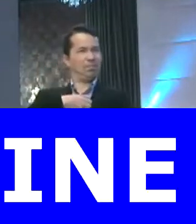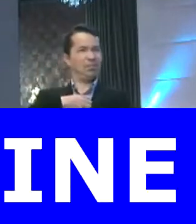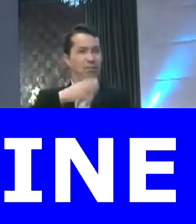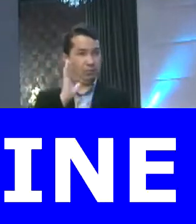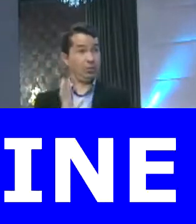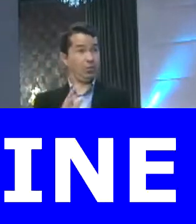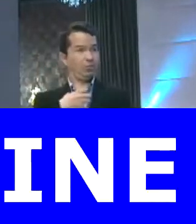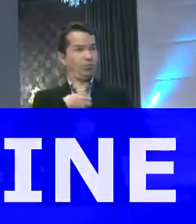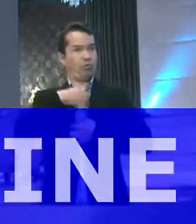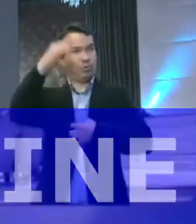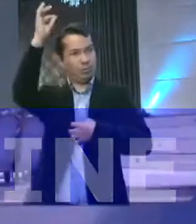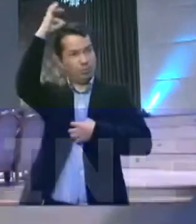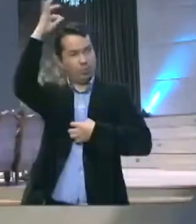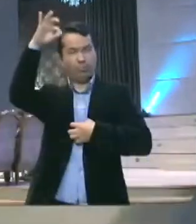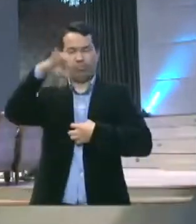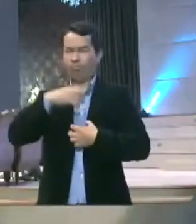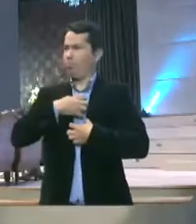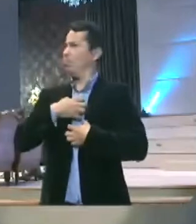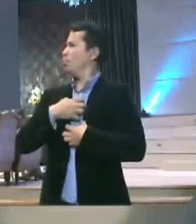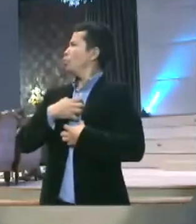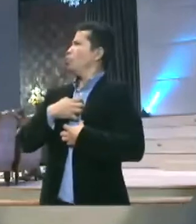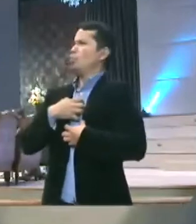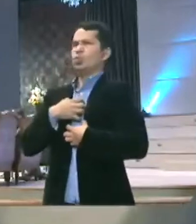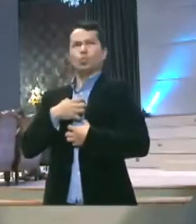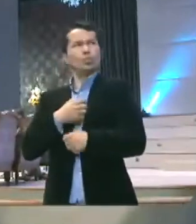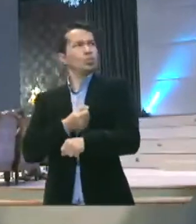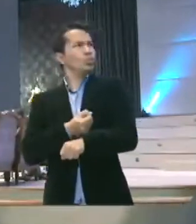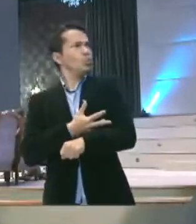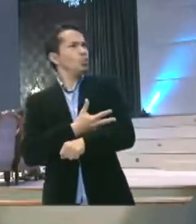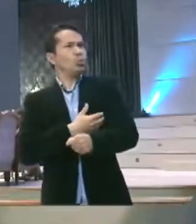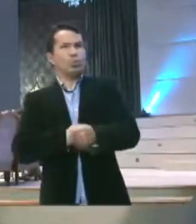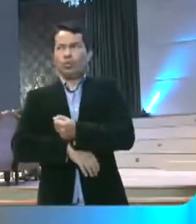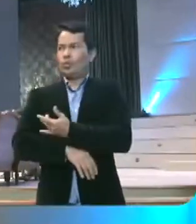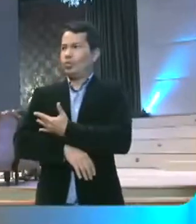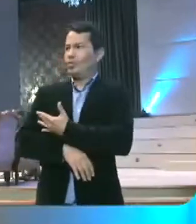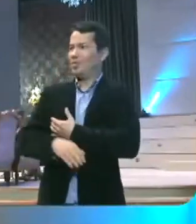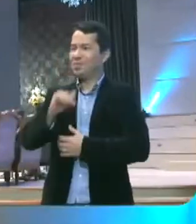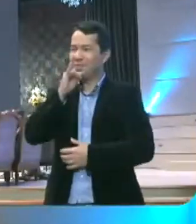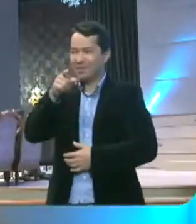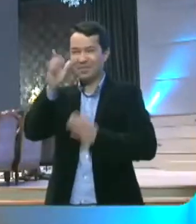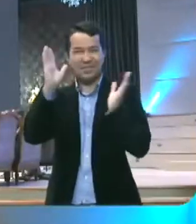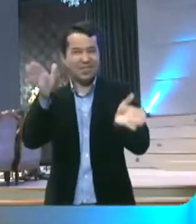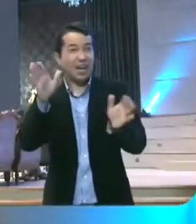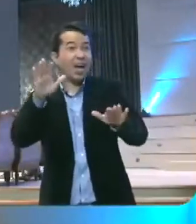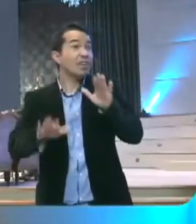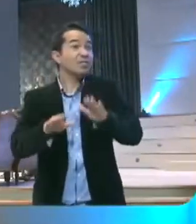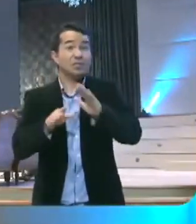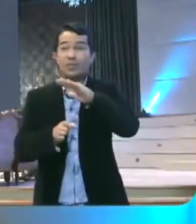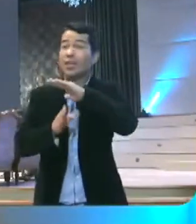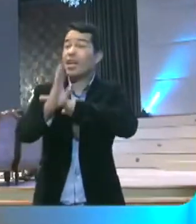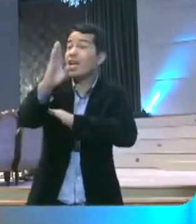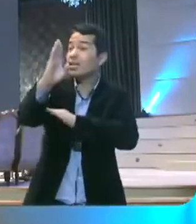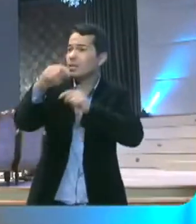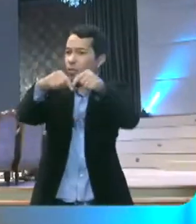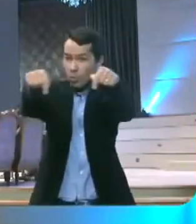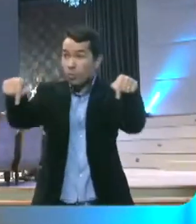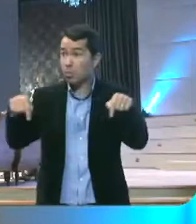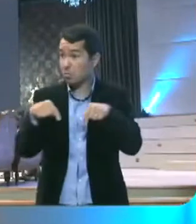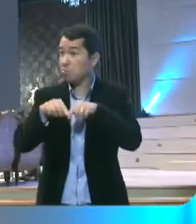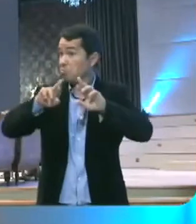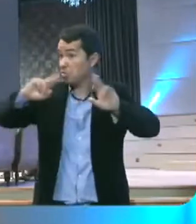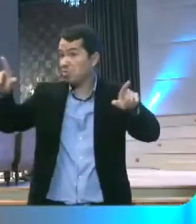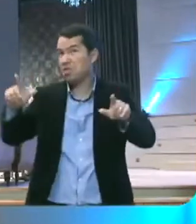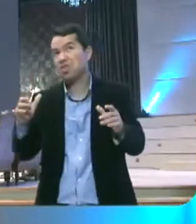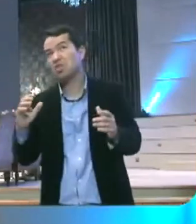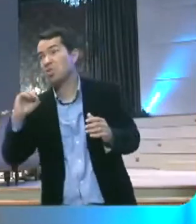sentiu a presença de deus na sua vida às vezes a gente entra no lugar e não vou falar nada a gente sente que o senhor tá naquele lugar